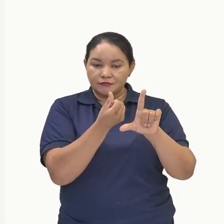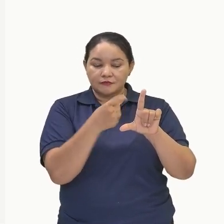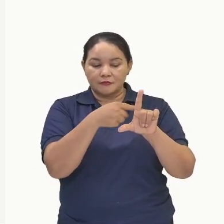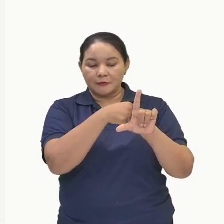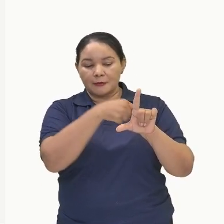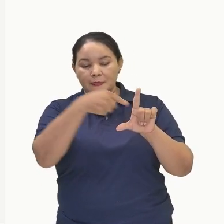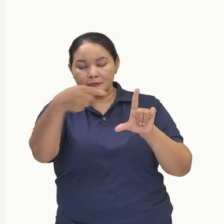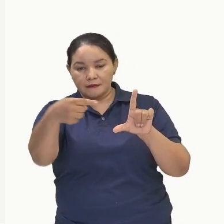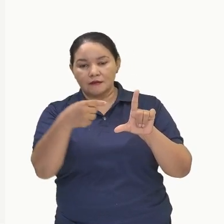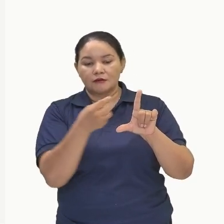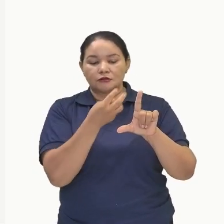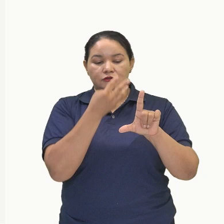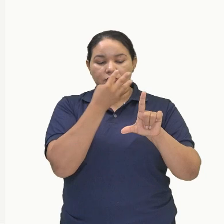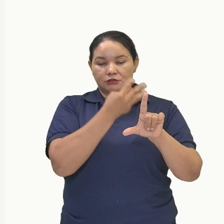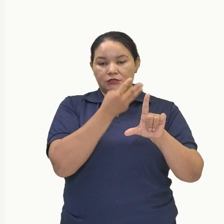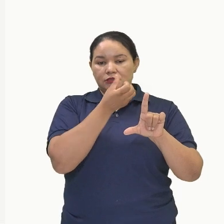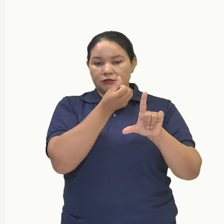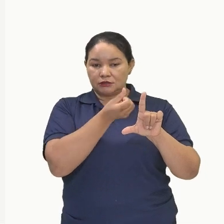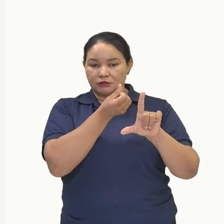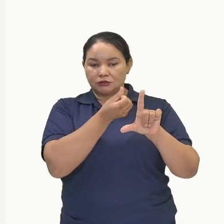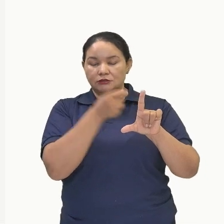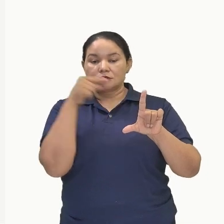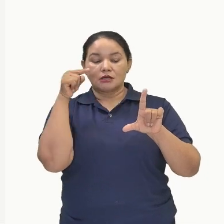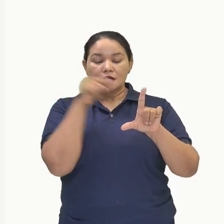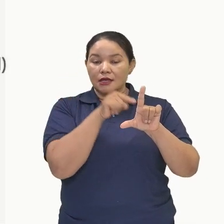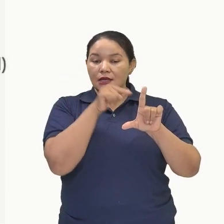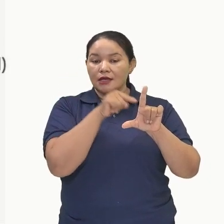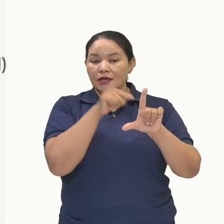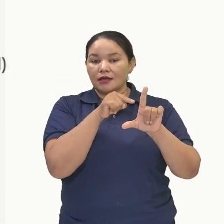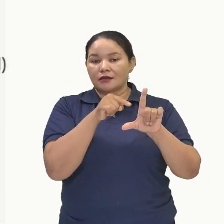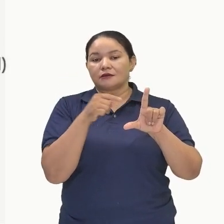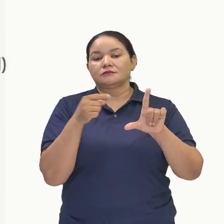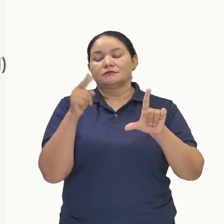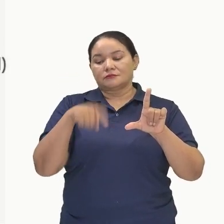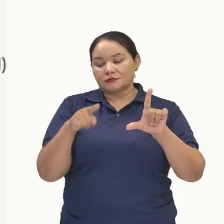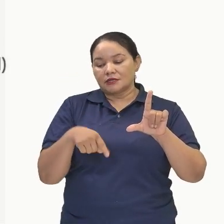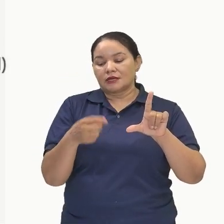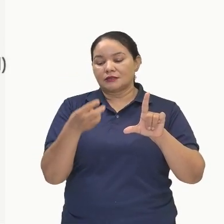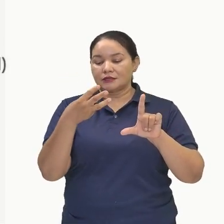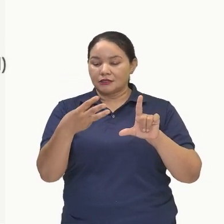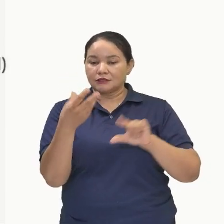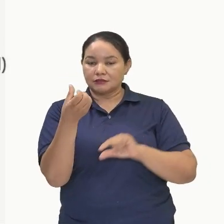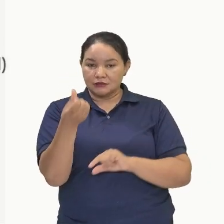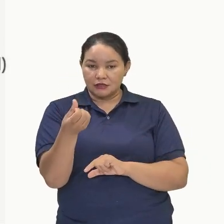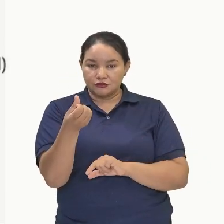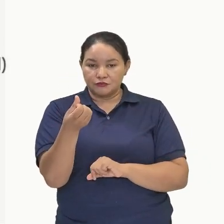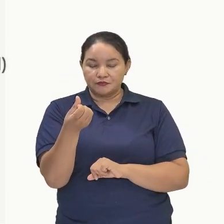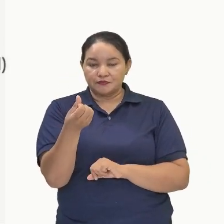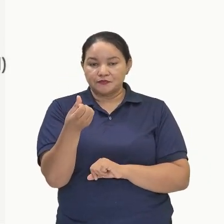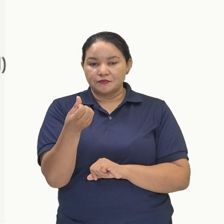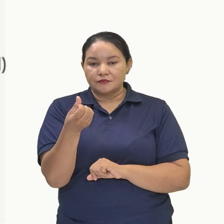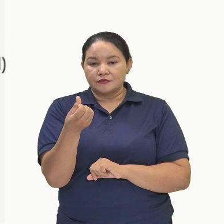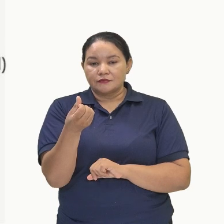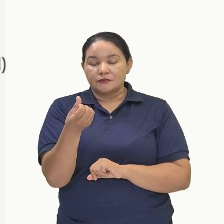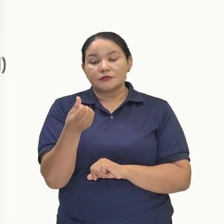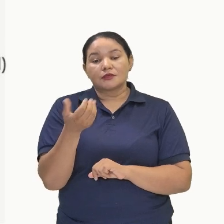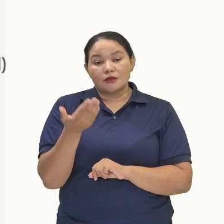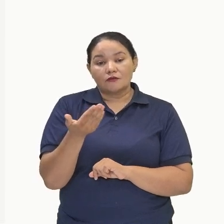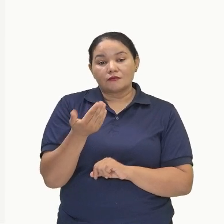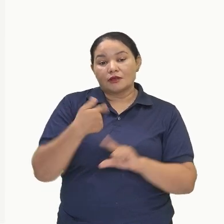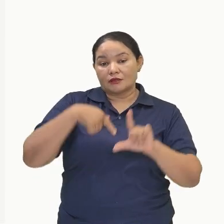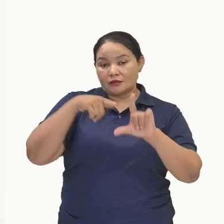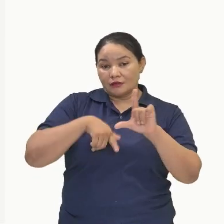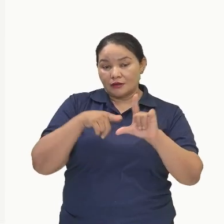das ordenadas. Então, a força contra-eletromotriz é 36. Então, veja, provavelmente aqui a letra B é a